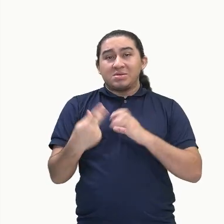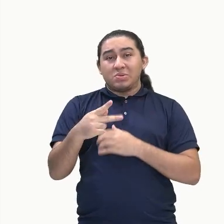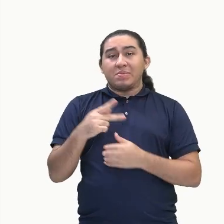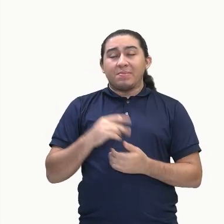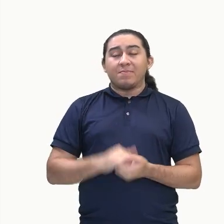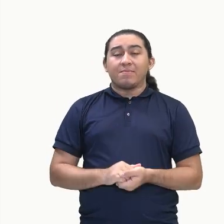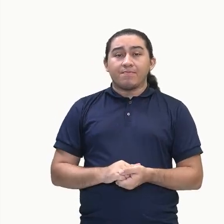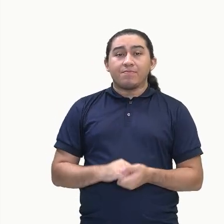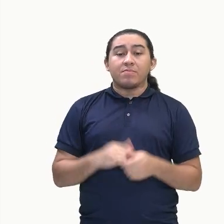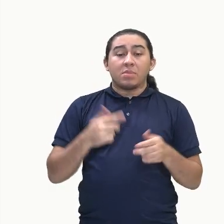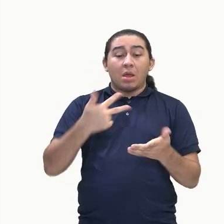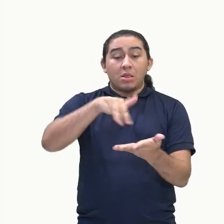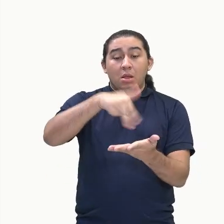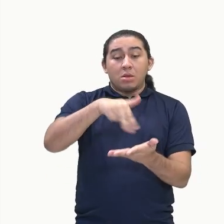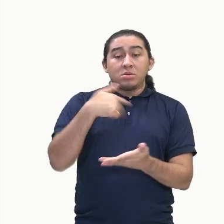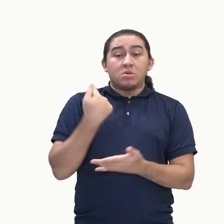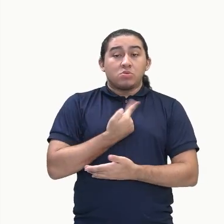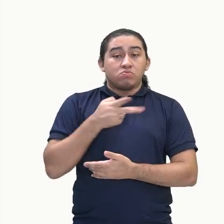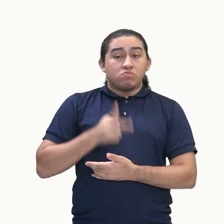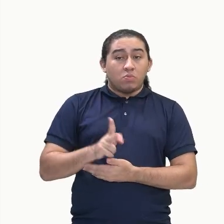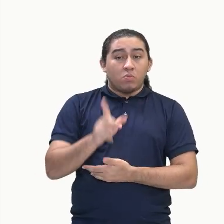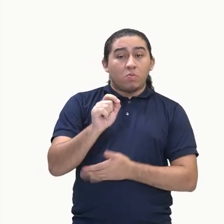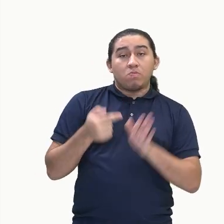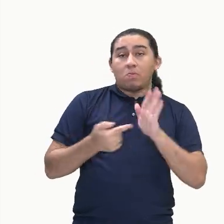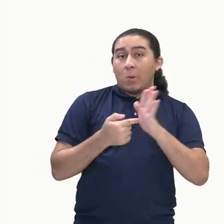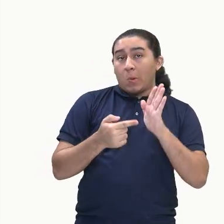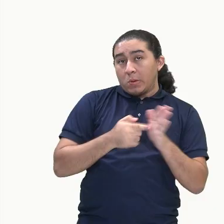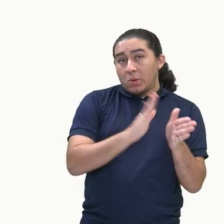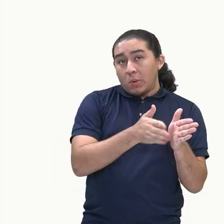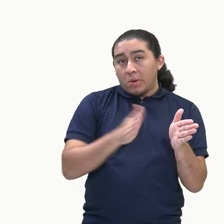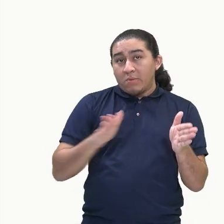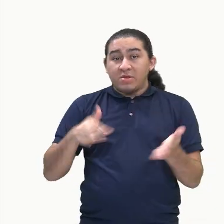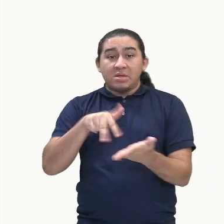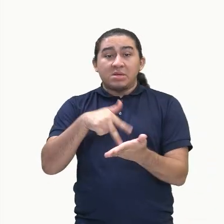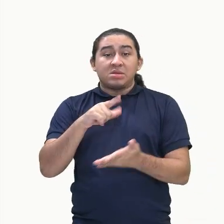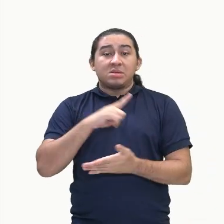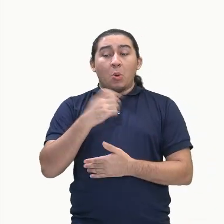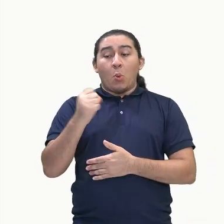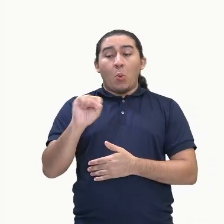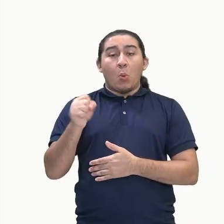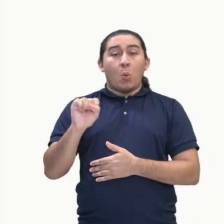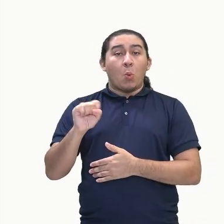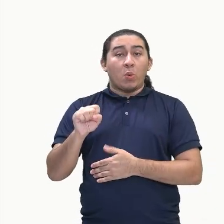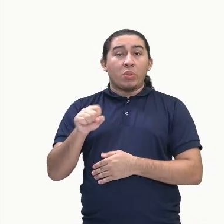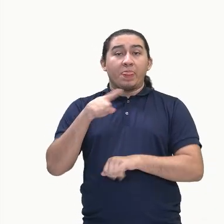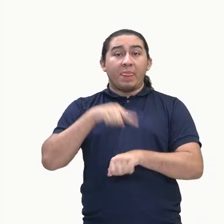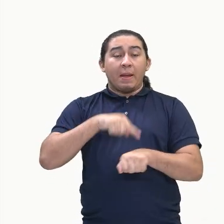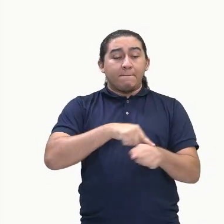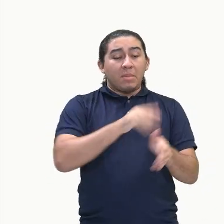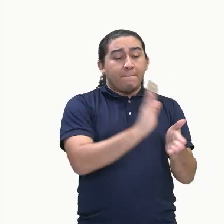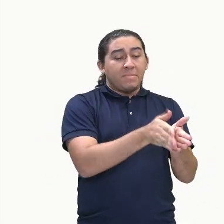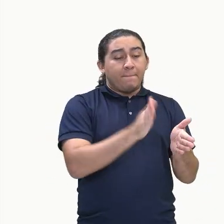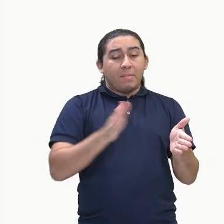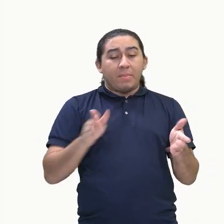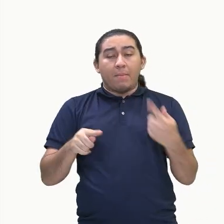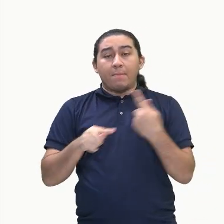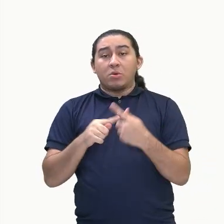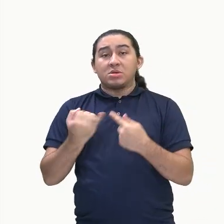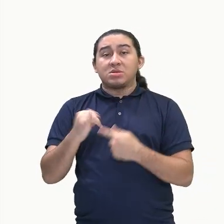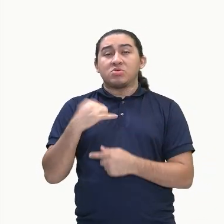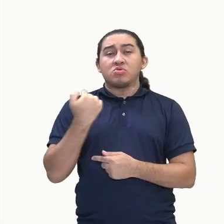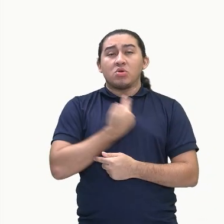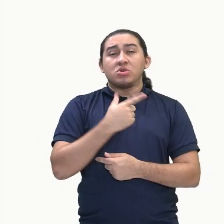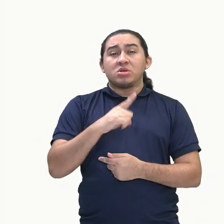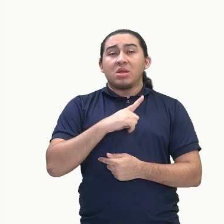E na dança nós costumamos trazer essa coreografia em 8 tempos. Porque normalmente no compasso, quando a gente fala hoje em